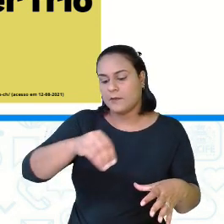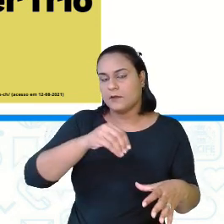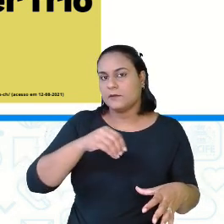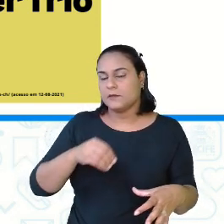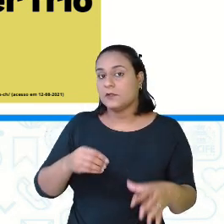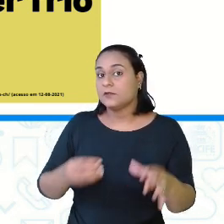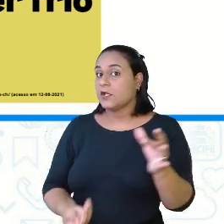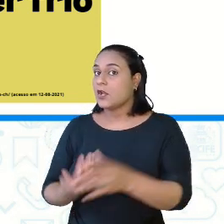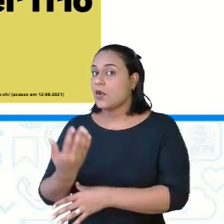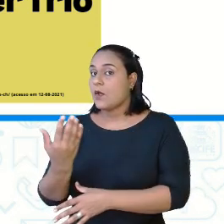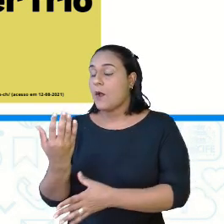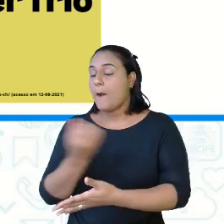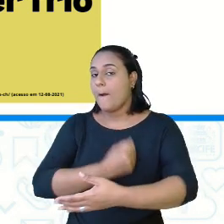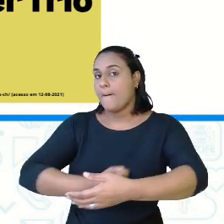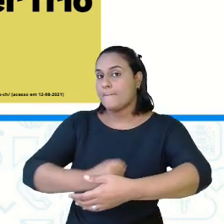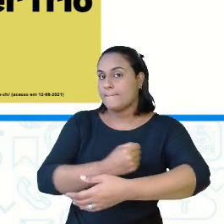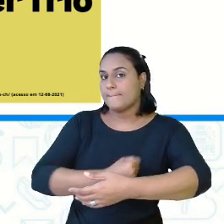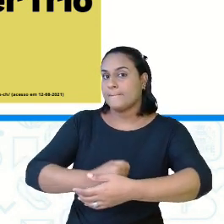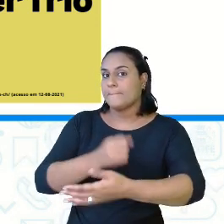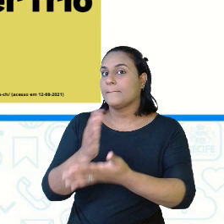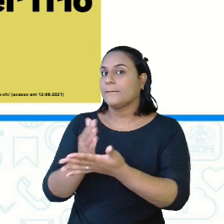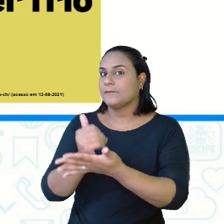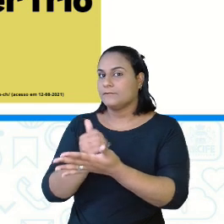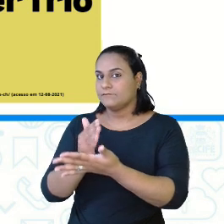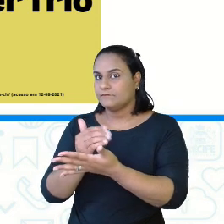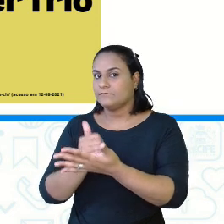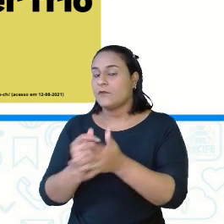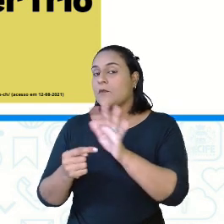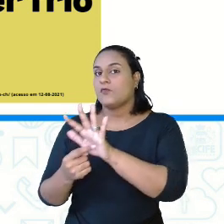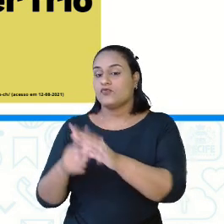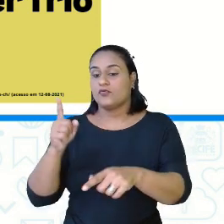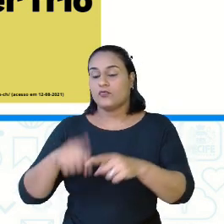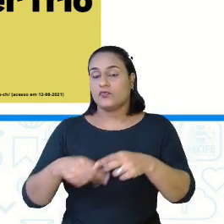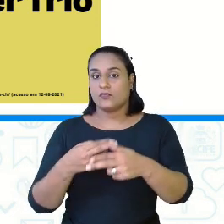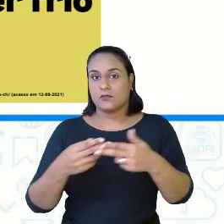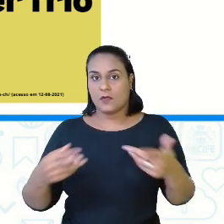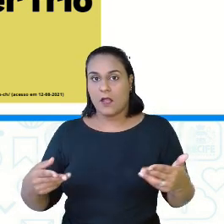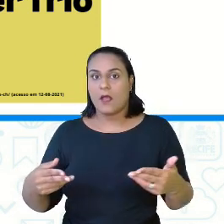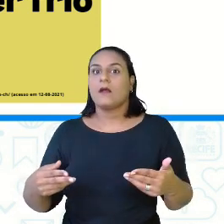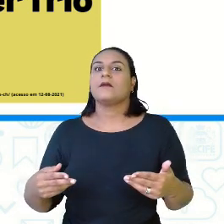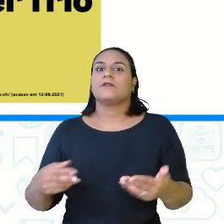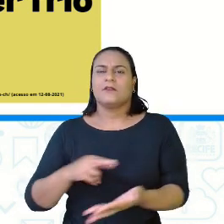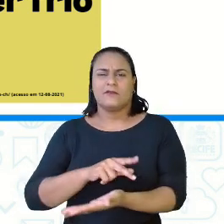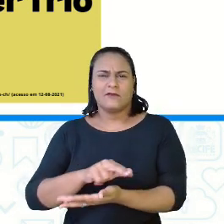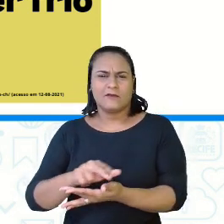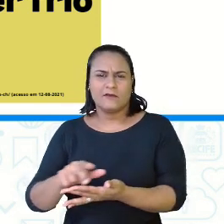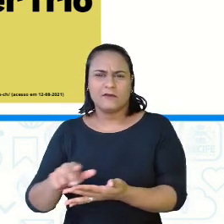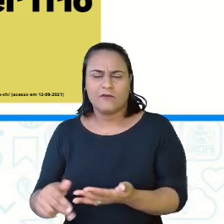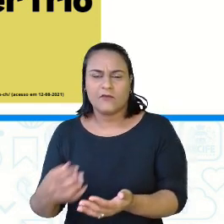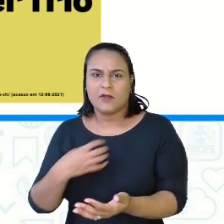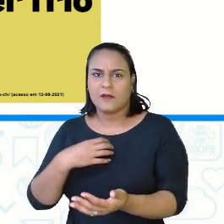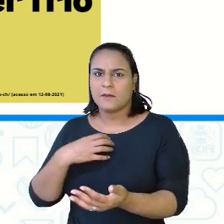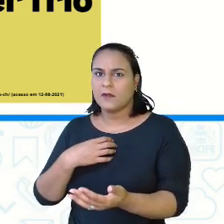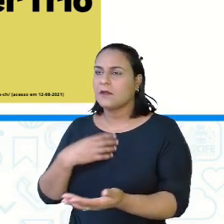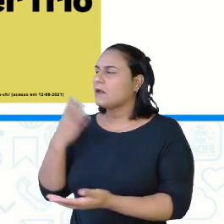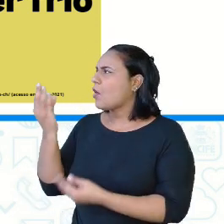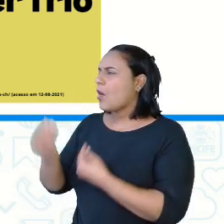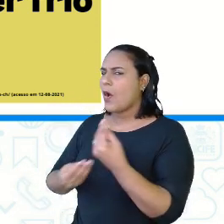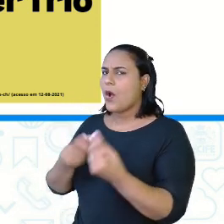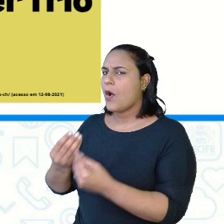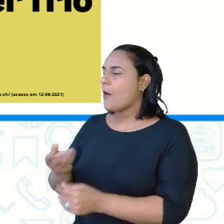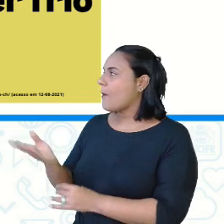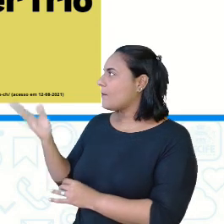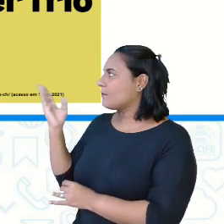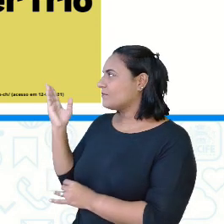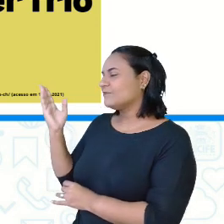nosso bolo, mostrei para vocês os ingredientes para fazer a massa, para fazer a cobertura e a maneira de fazer, tanto